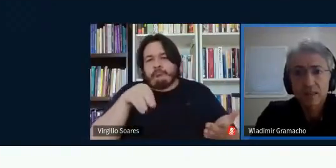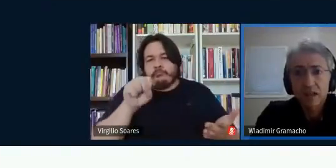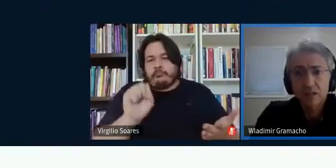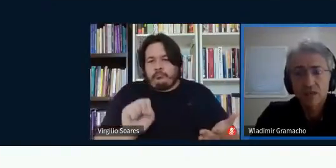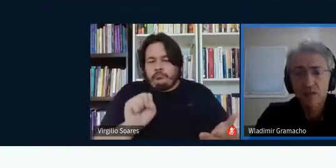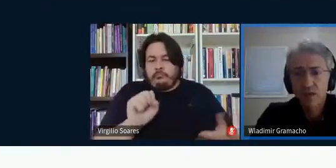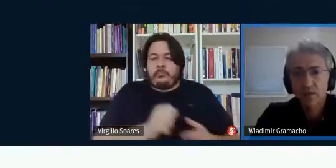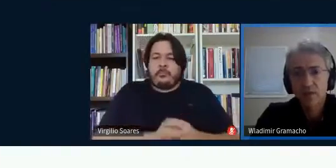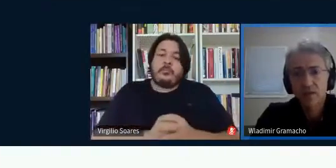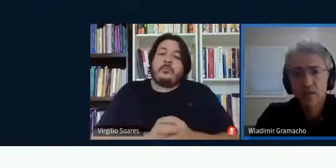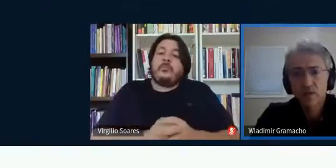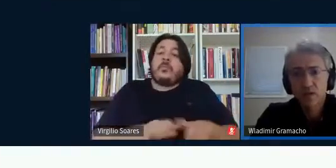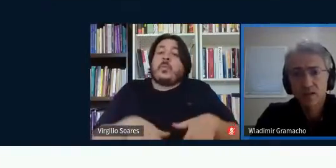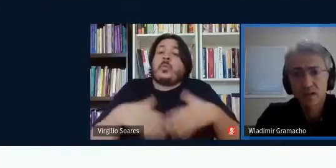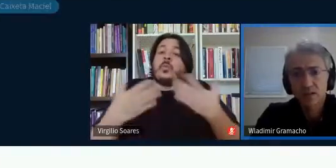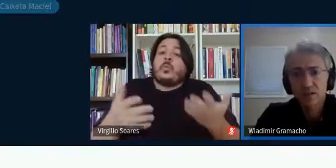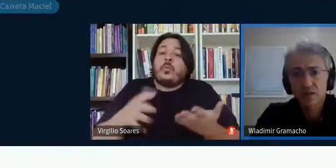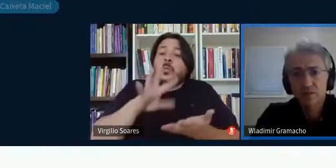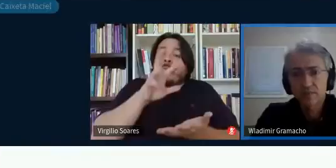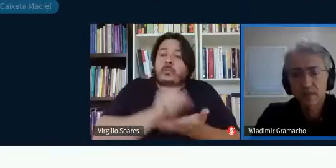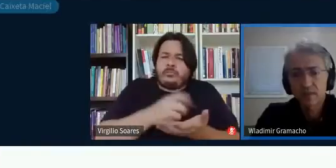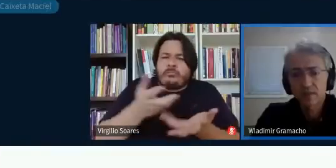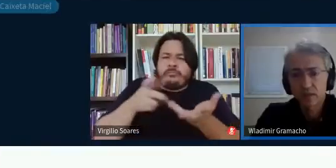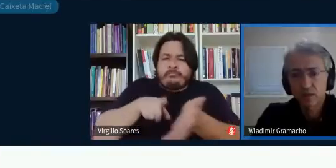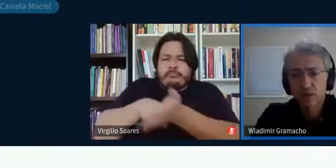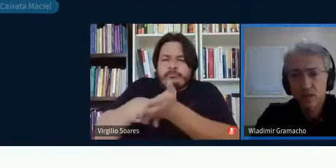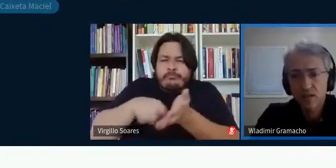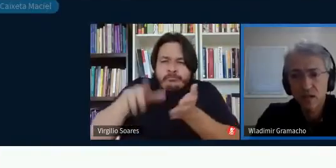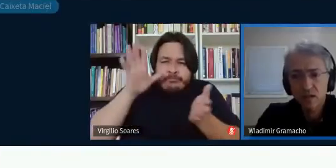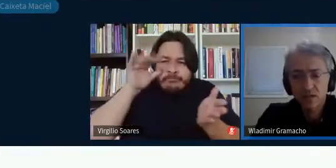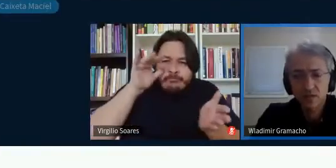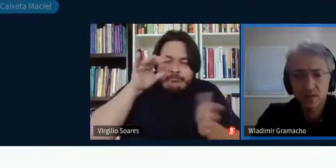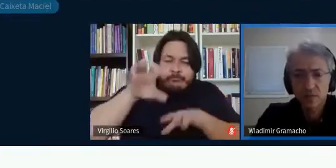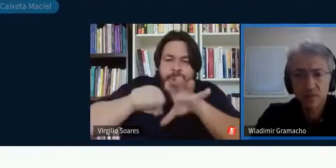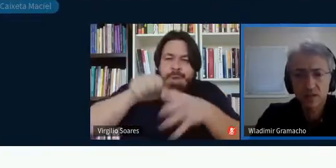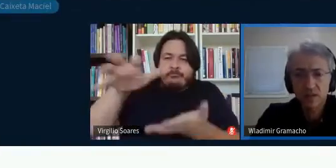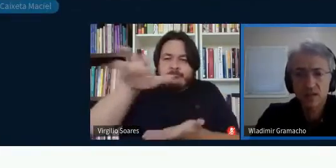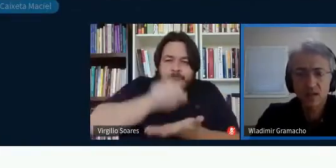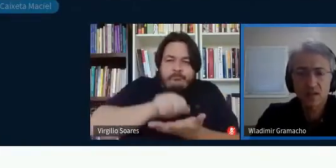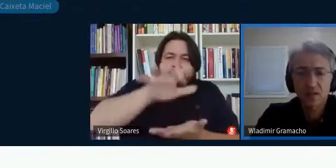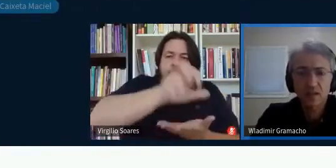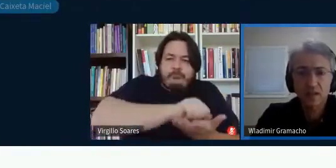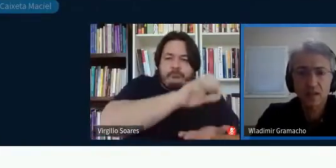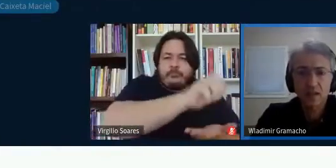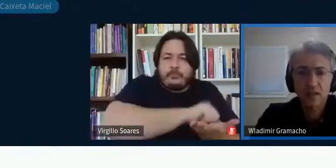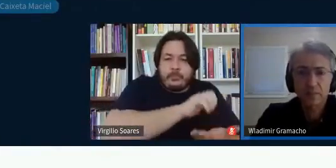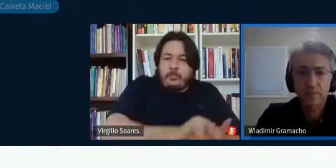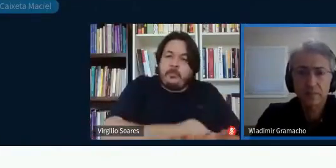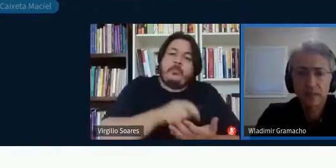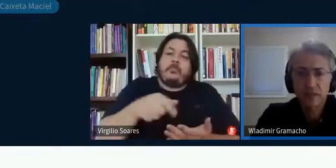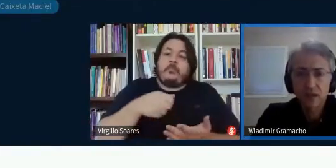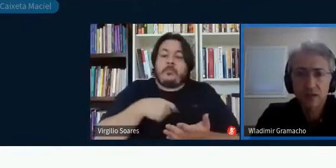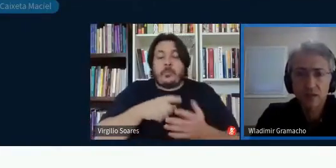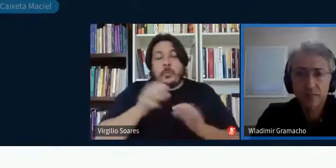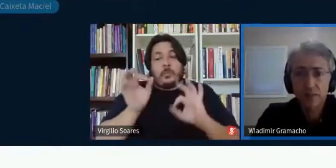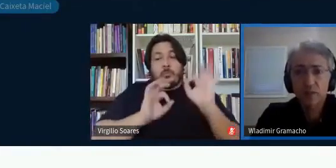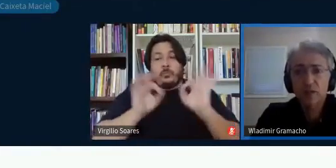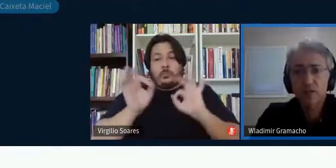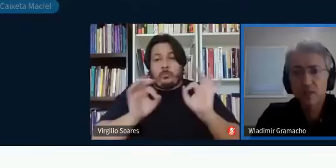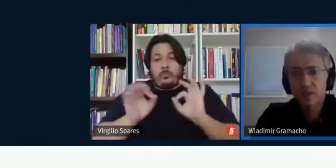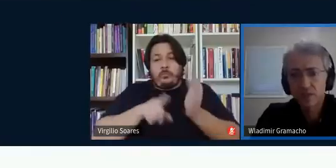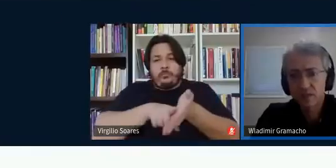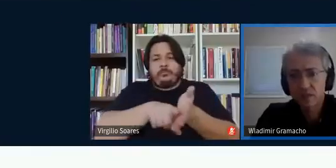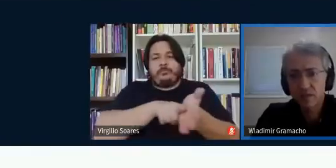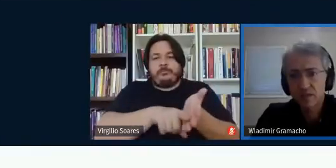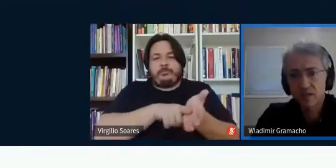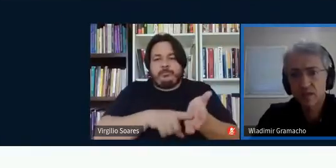Bom, que dados a gente pretende coletar? A gente, assim, o nosso desenho de pesquisa pretende realizar pelo menos